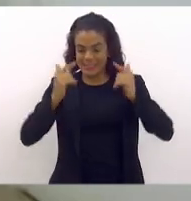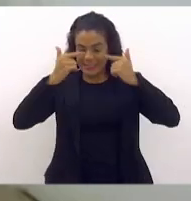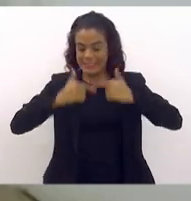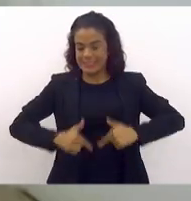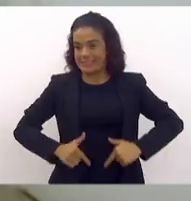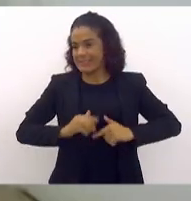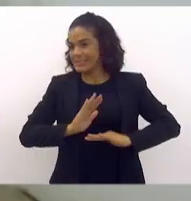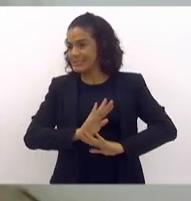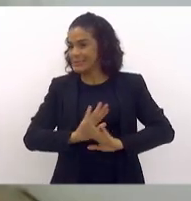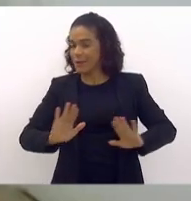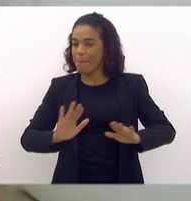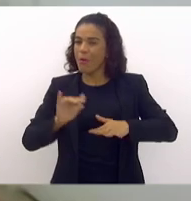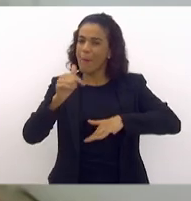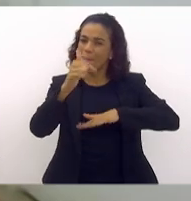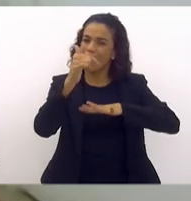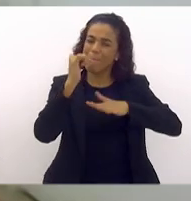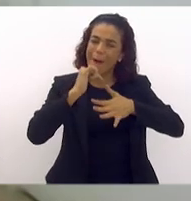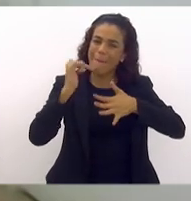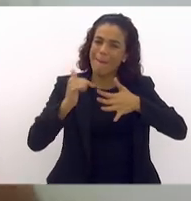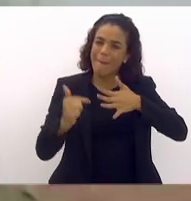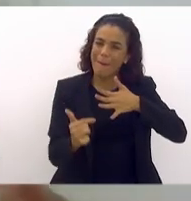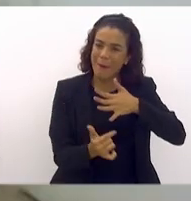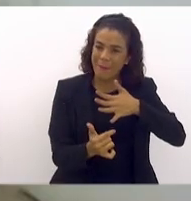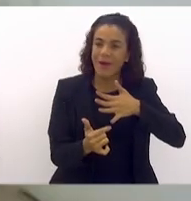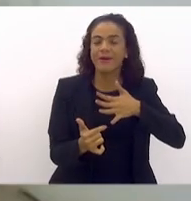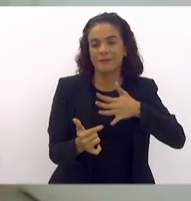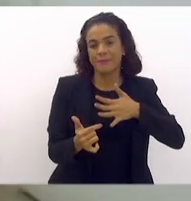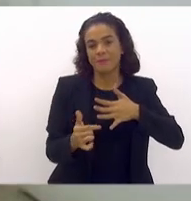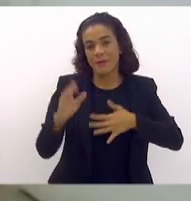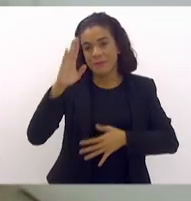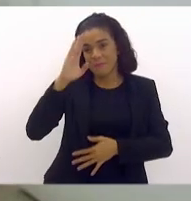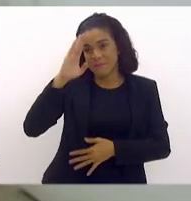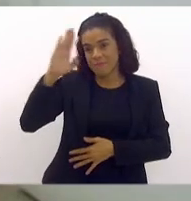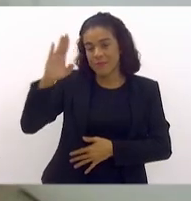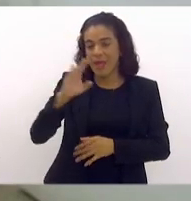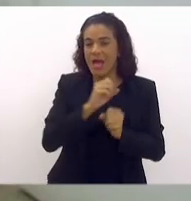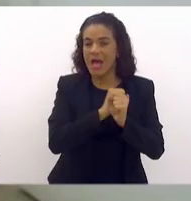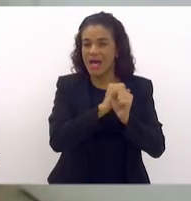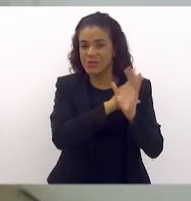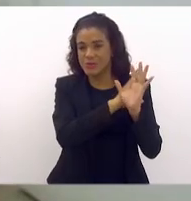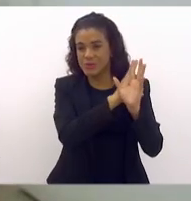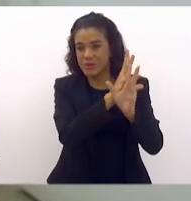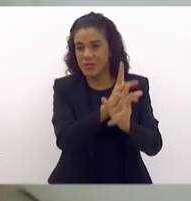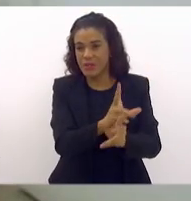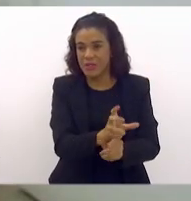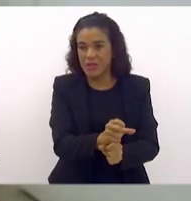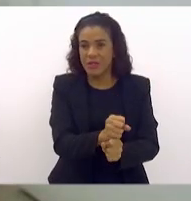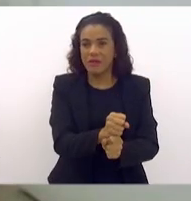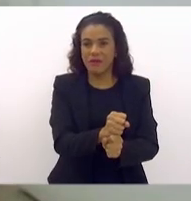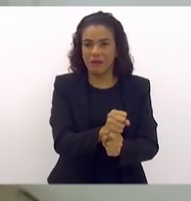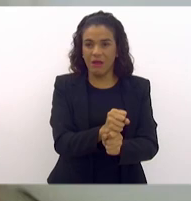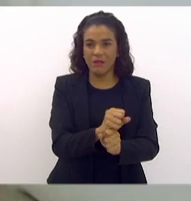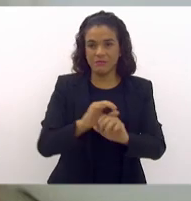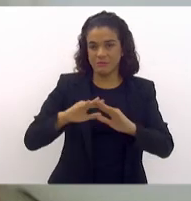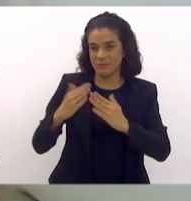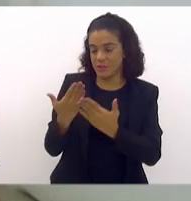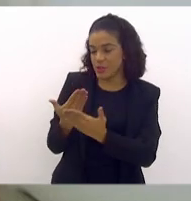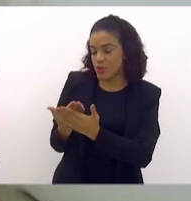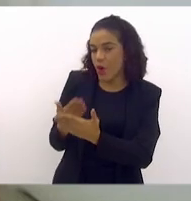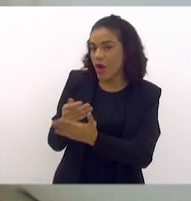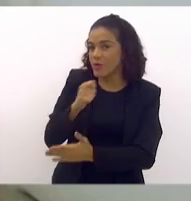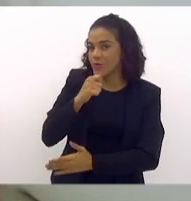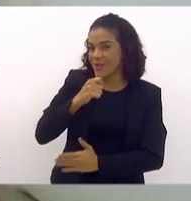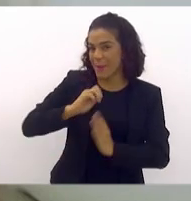debate por uma série de razões, especialmente nos últimos anos tem essa questão do escola sem